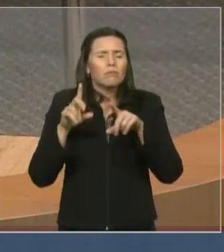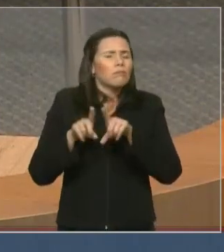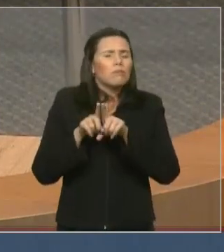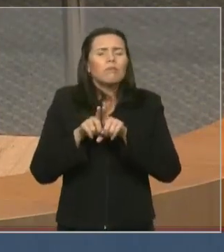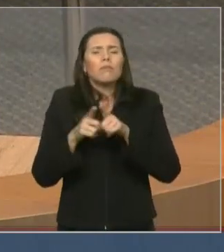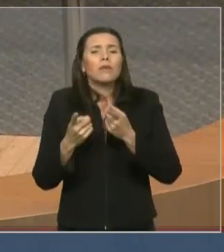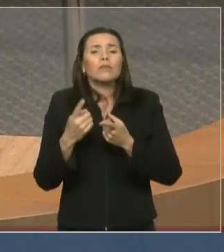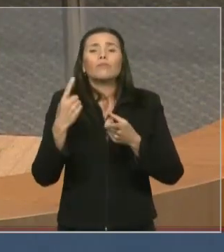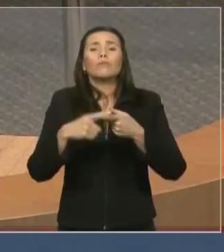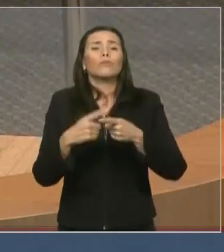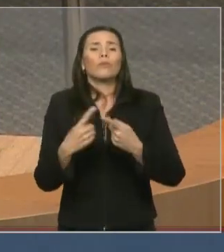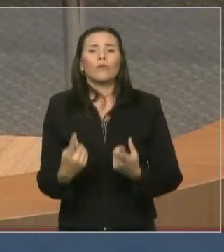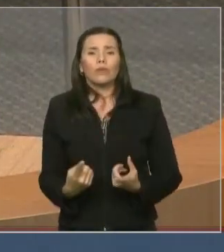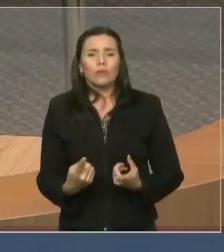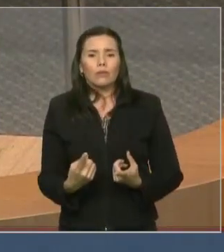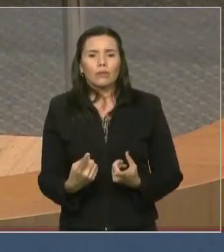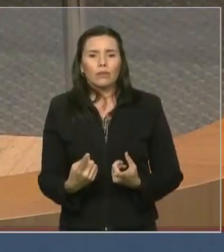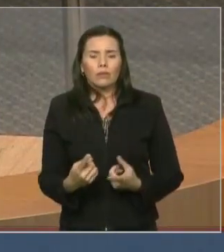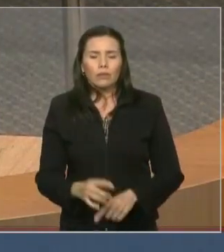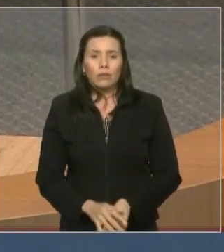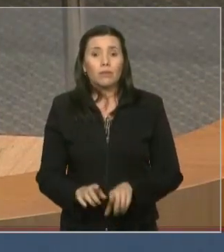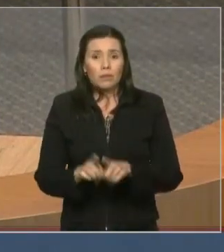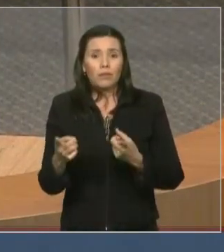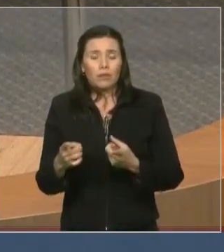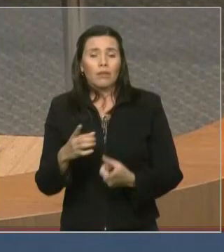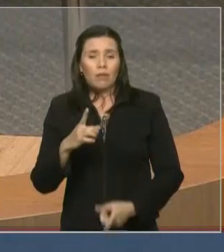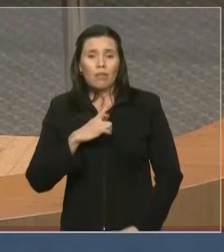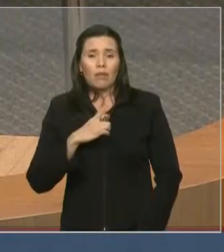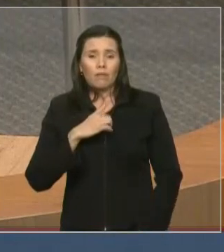esse favor. O nobre deputado